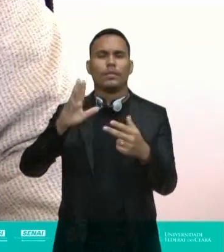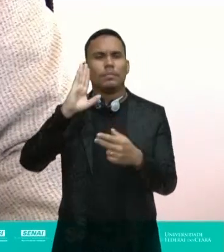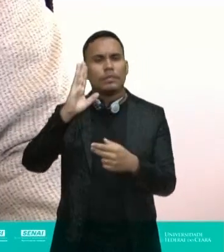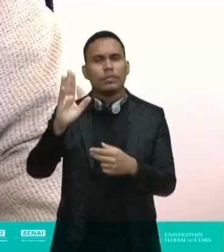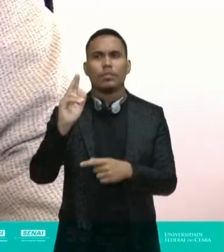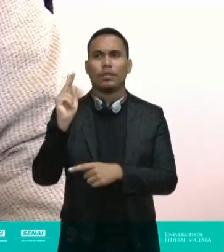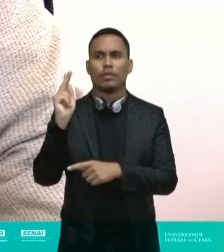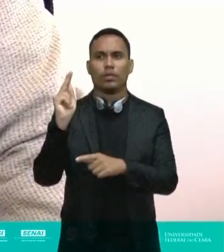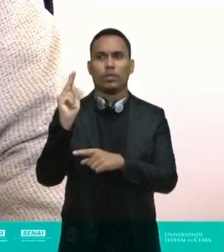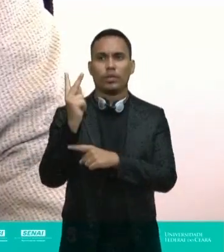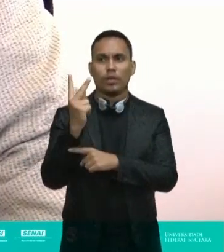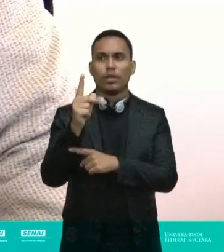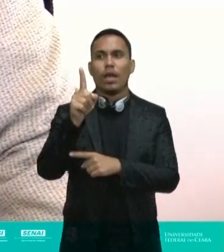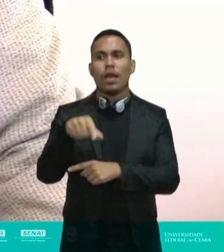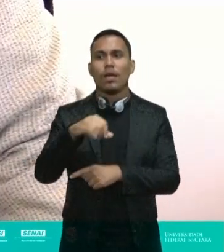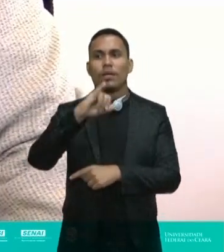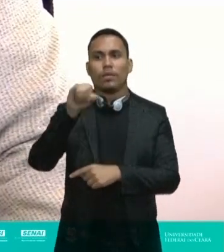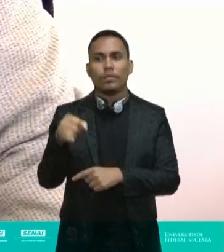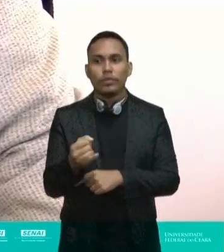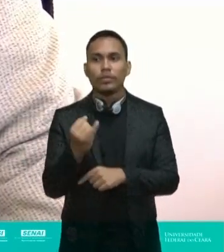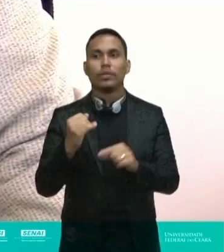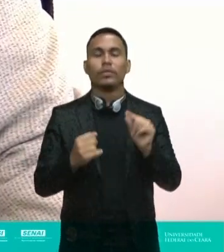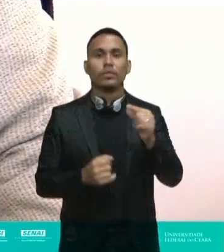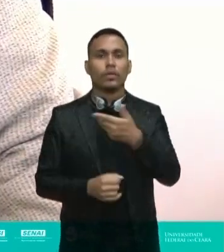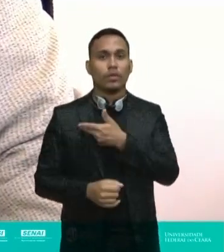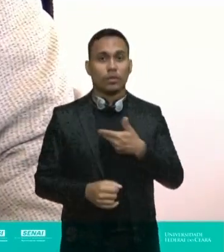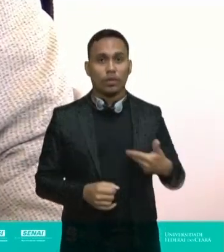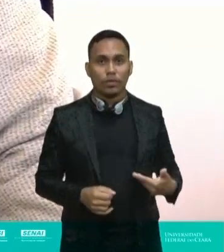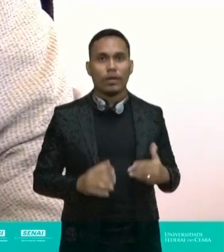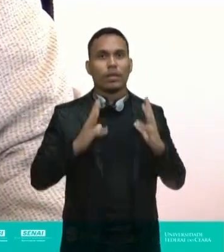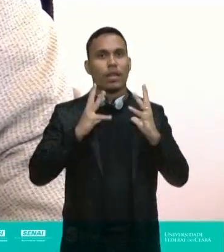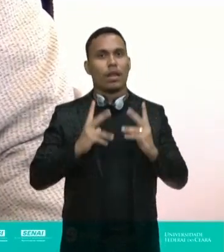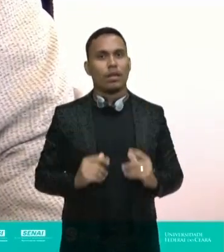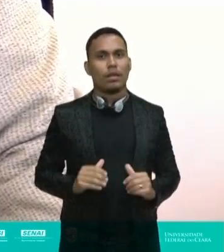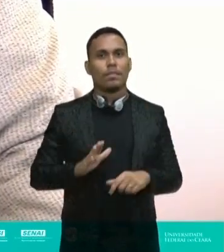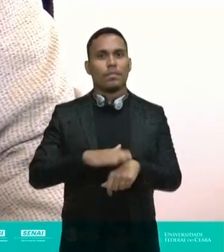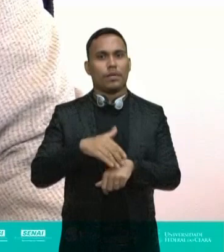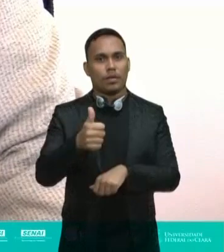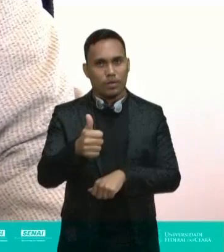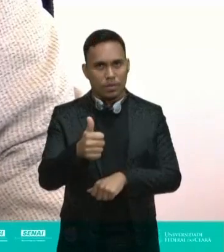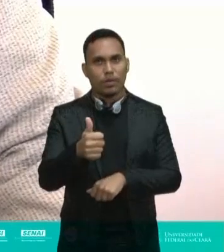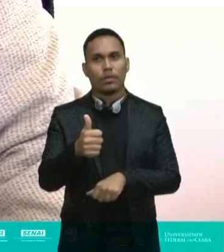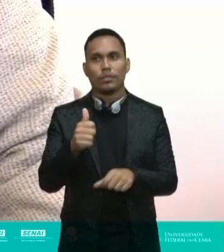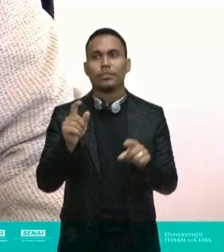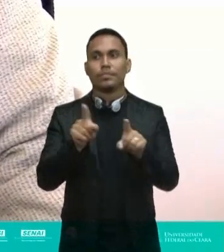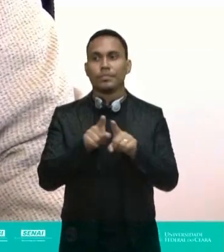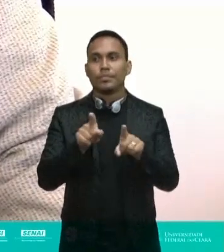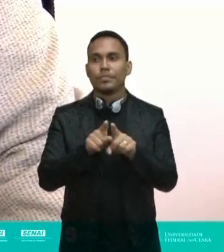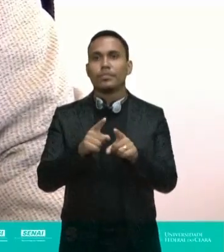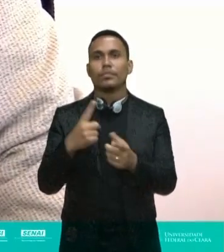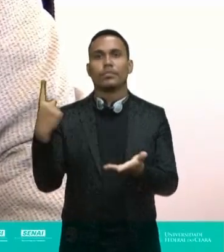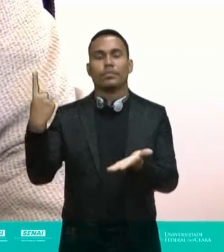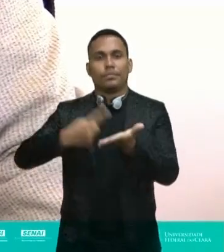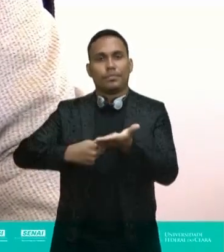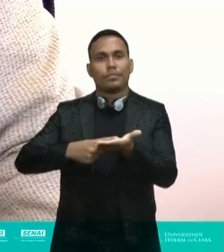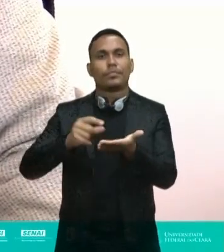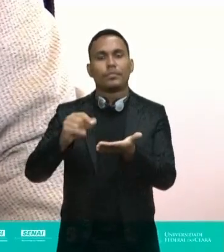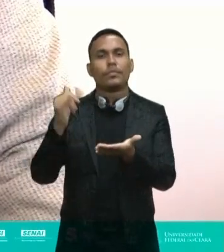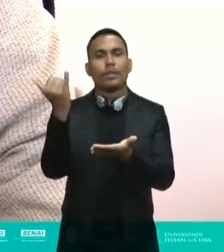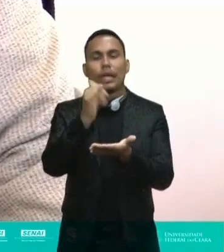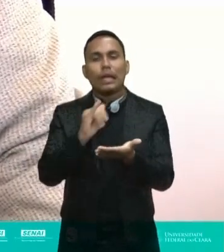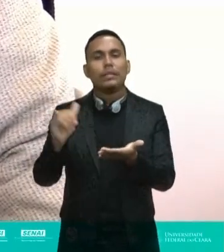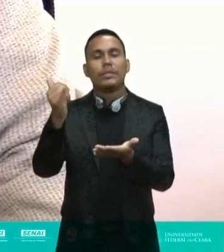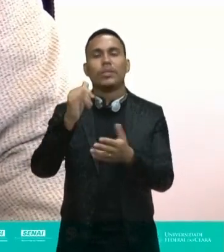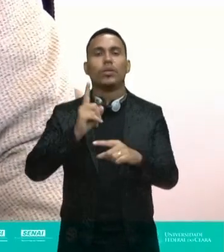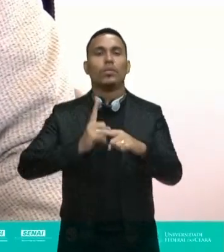hidrogênio, como oportunidade e vetor energético moderno, limpo e versátil e complementar à eletrificação, potencia